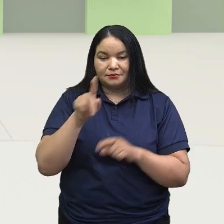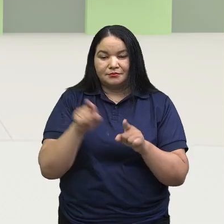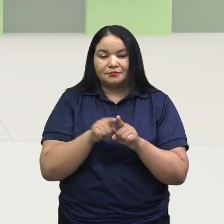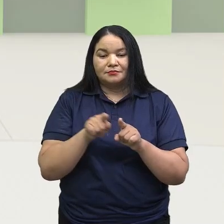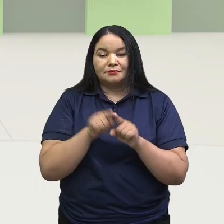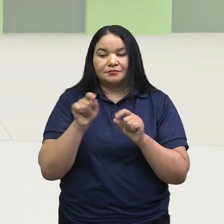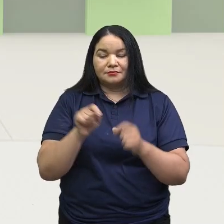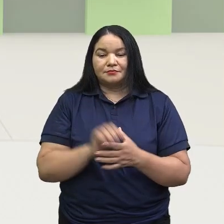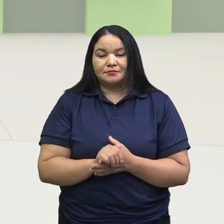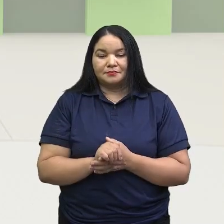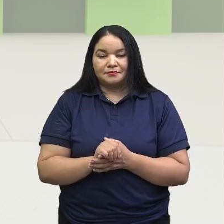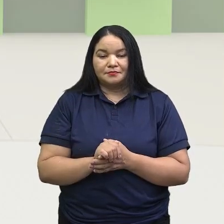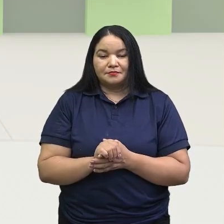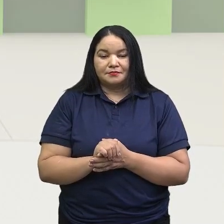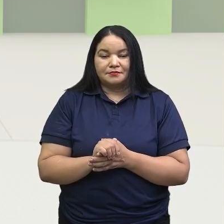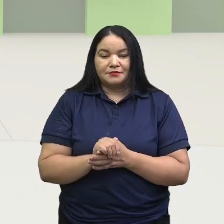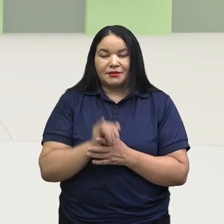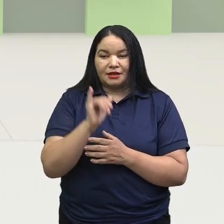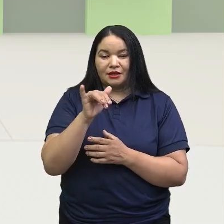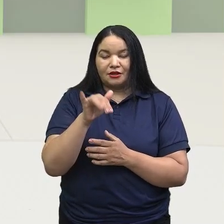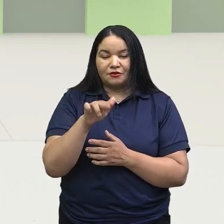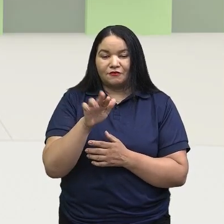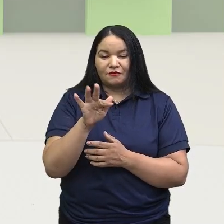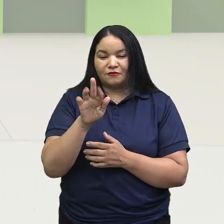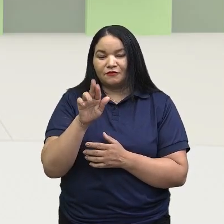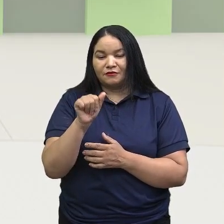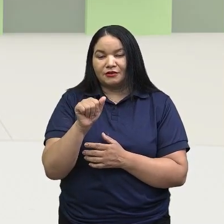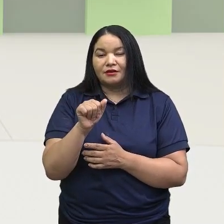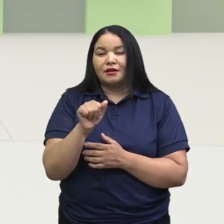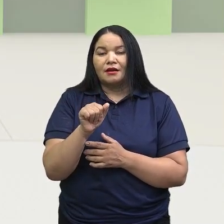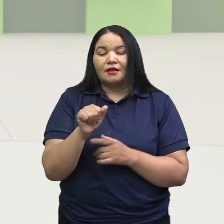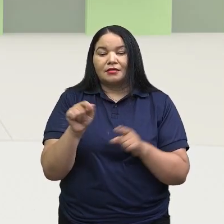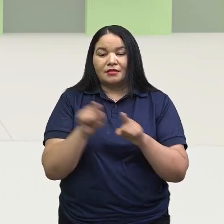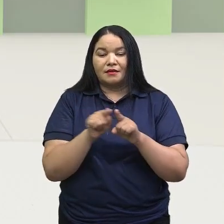radiação infravermelha, micro-ondas e ondas de